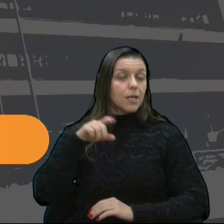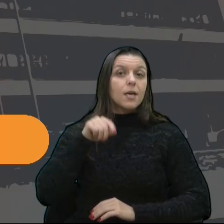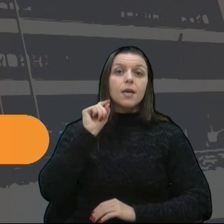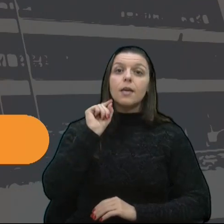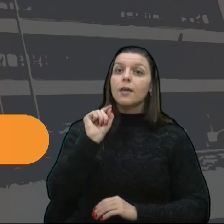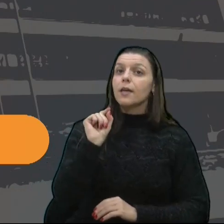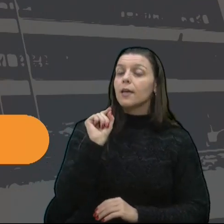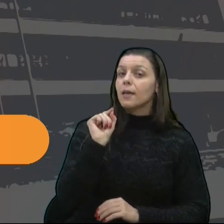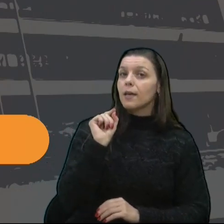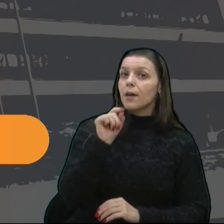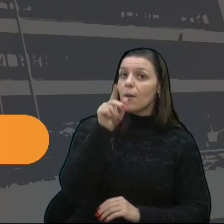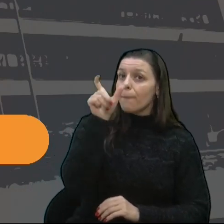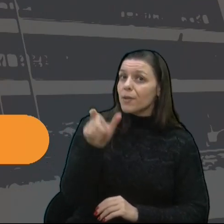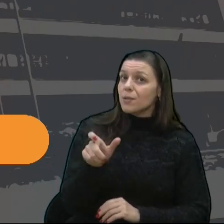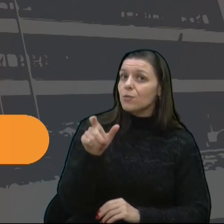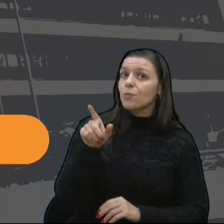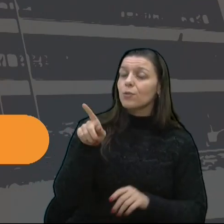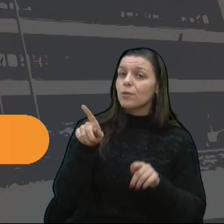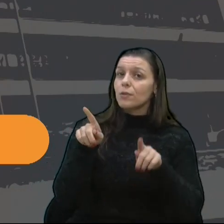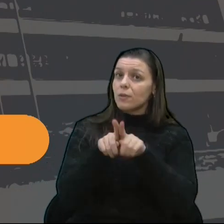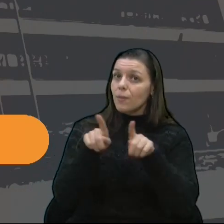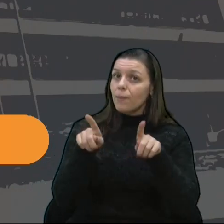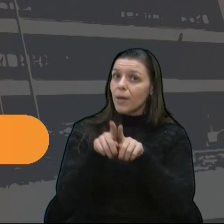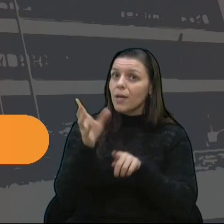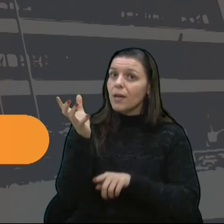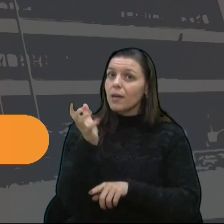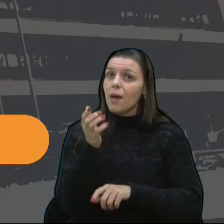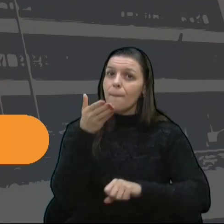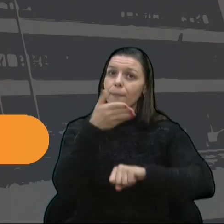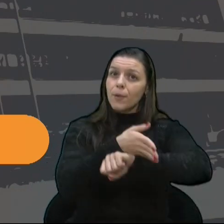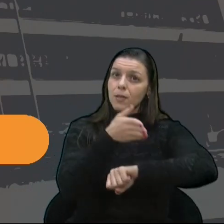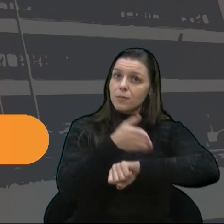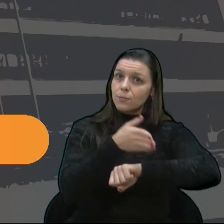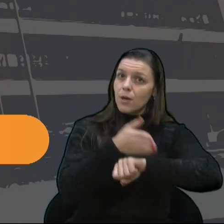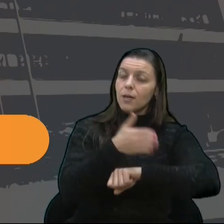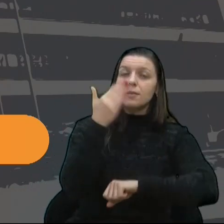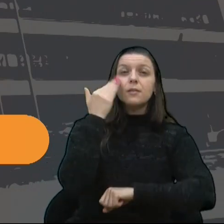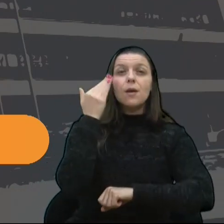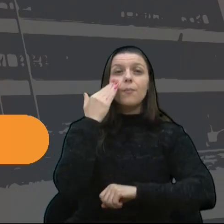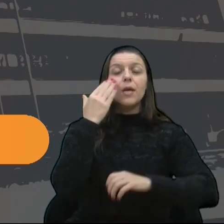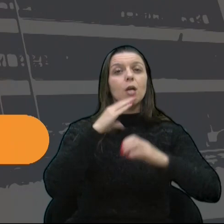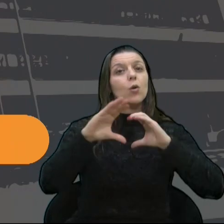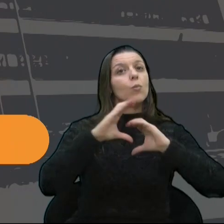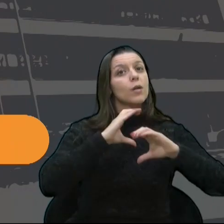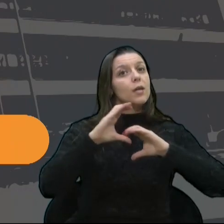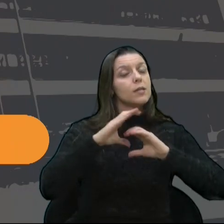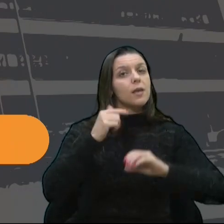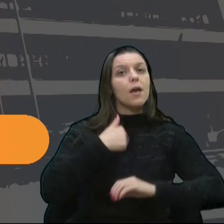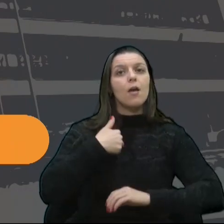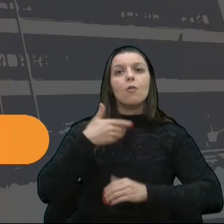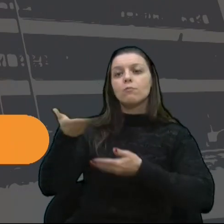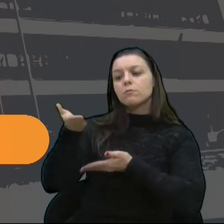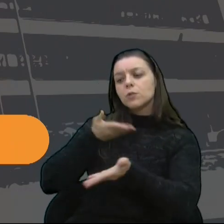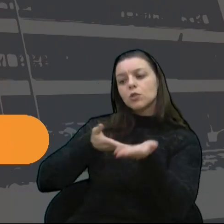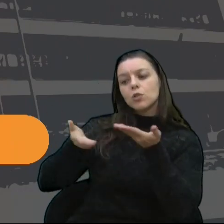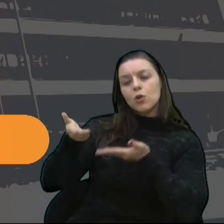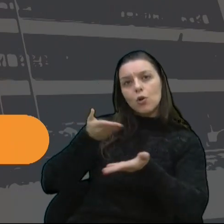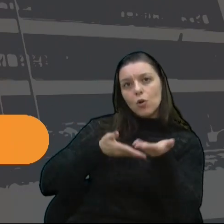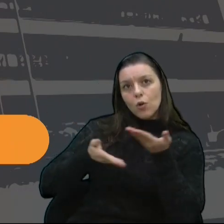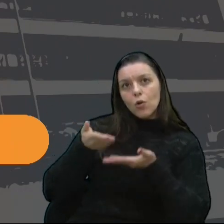aí. E quem quiser também saber mais sobre comunicação, eu sempre troco muito com estudantes